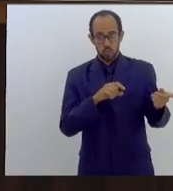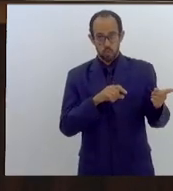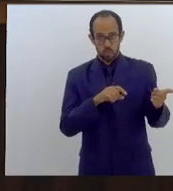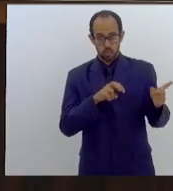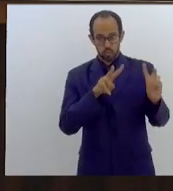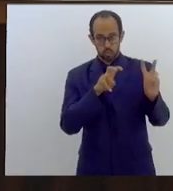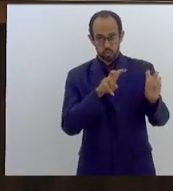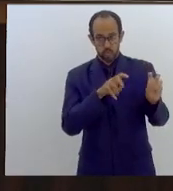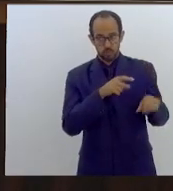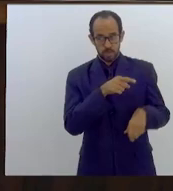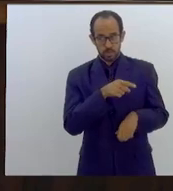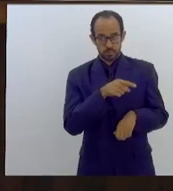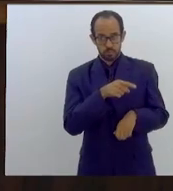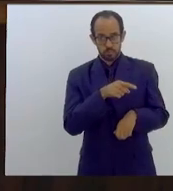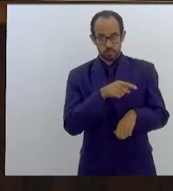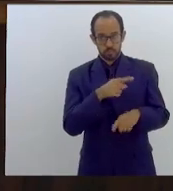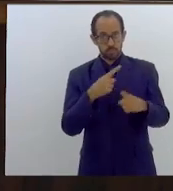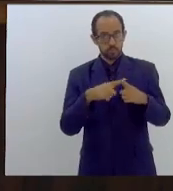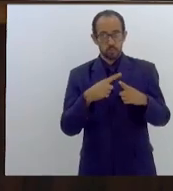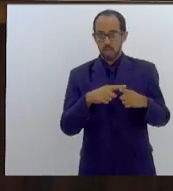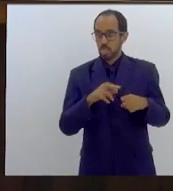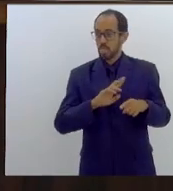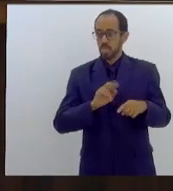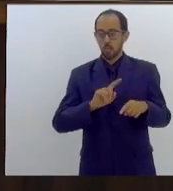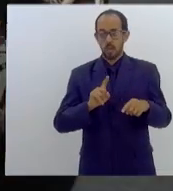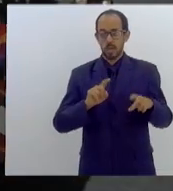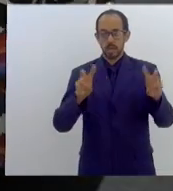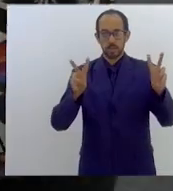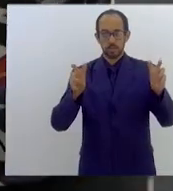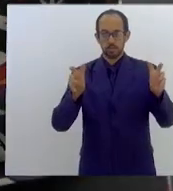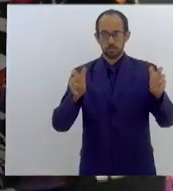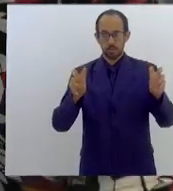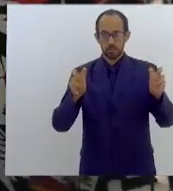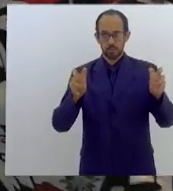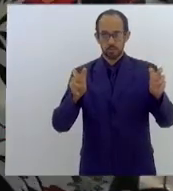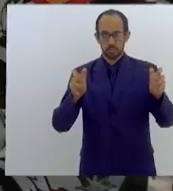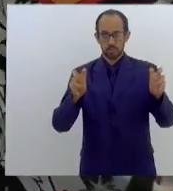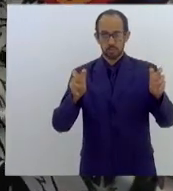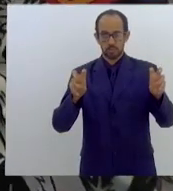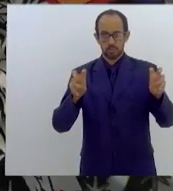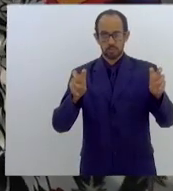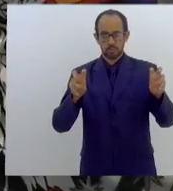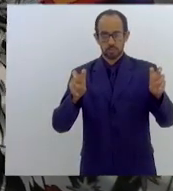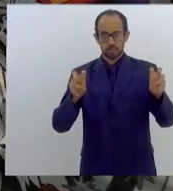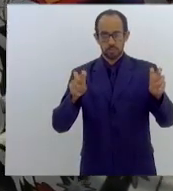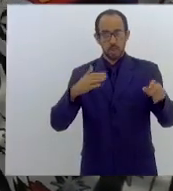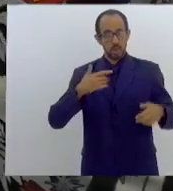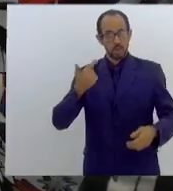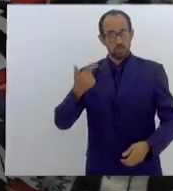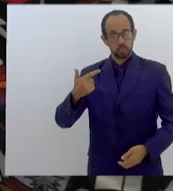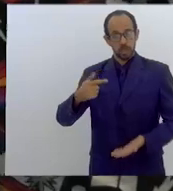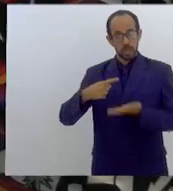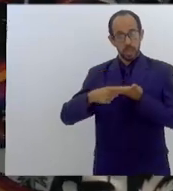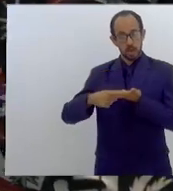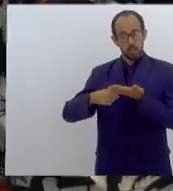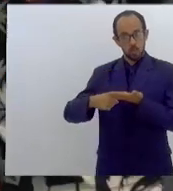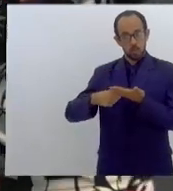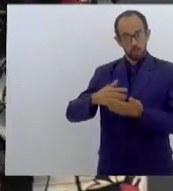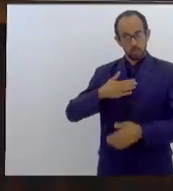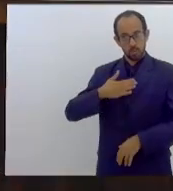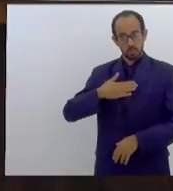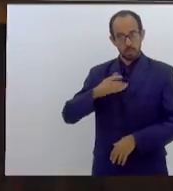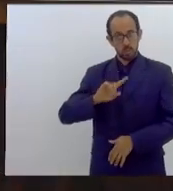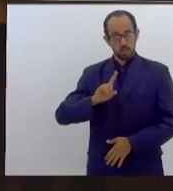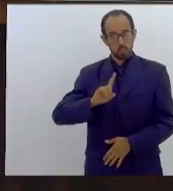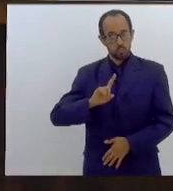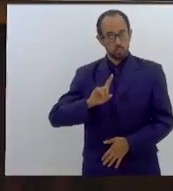tema, presidente, que não faz parte da pauta agora. Não tem acordo comigo, não, hein? Sobre? O tema que ele quer conversar não tem acordo comigo. Não, mas